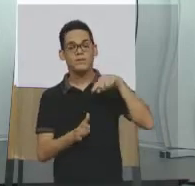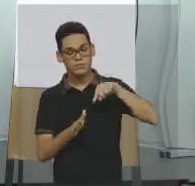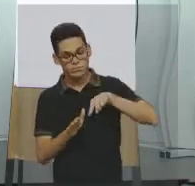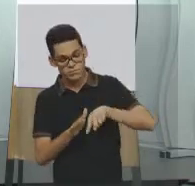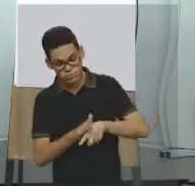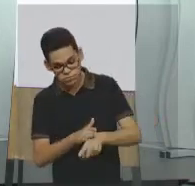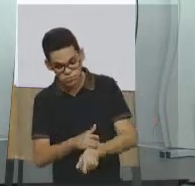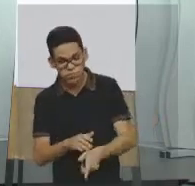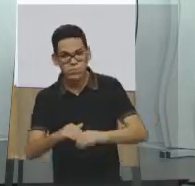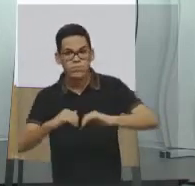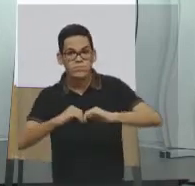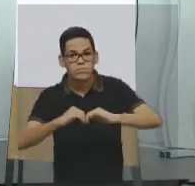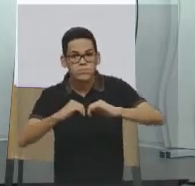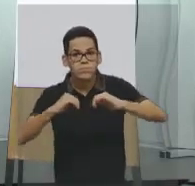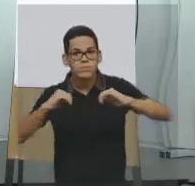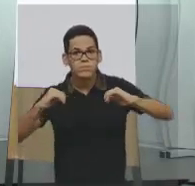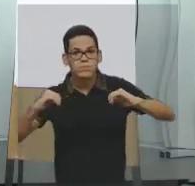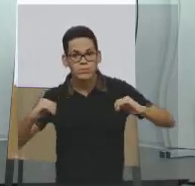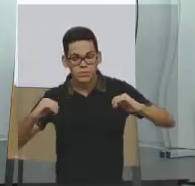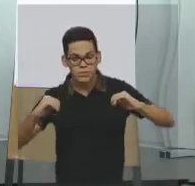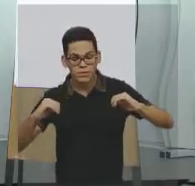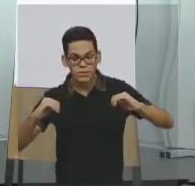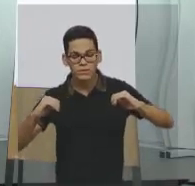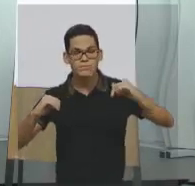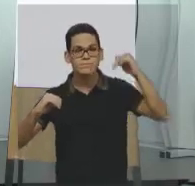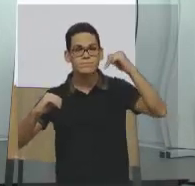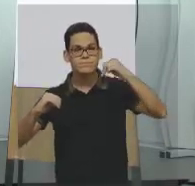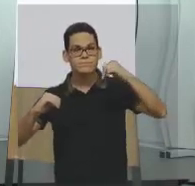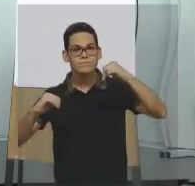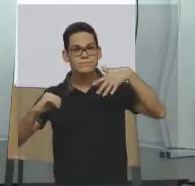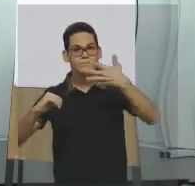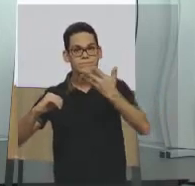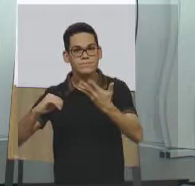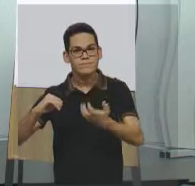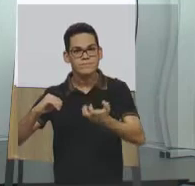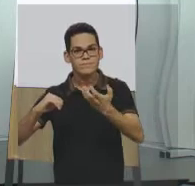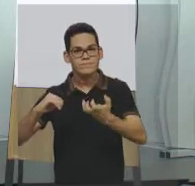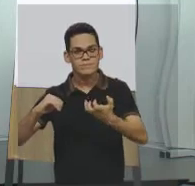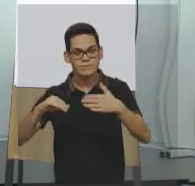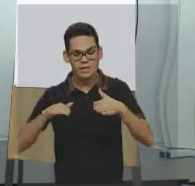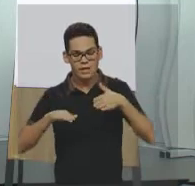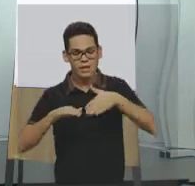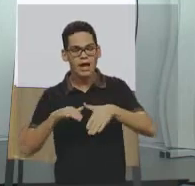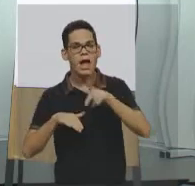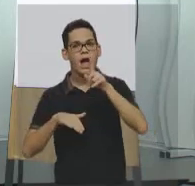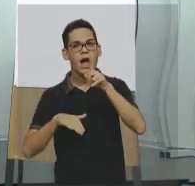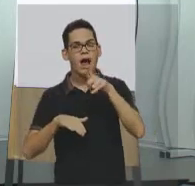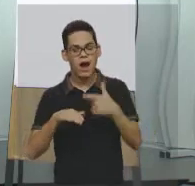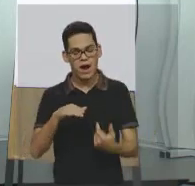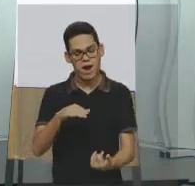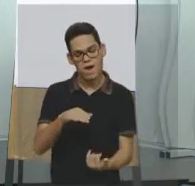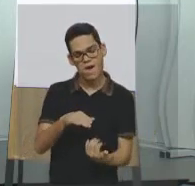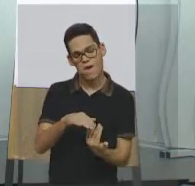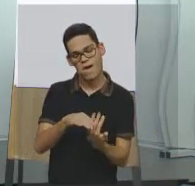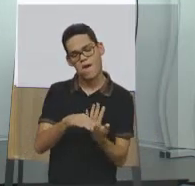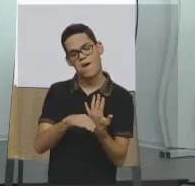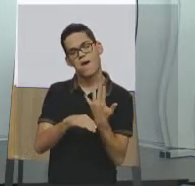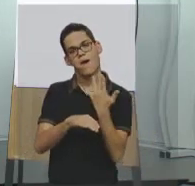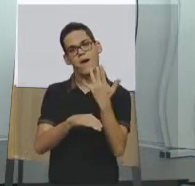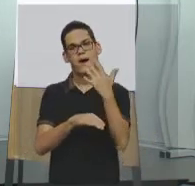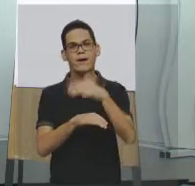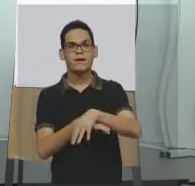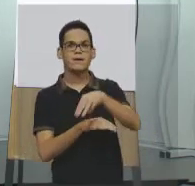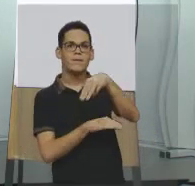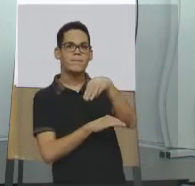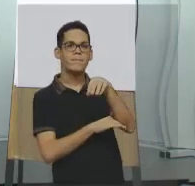oceânico. Essas placas se afastando, então, elas deixam espaço para que o magma ocupe aquela